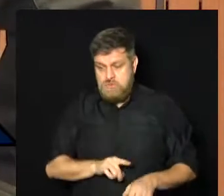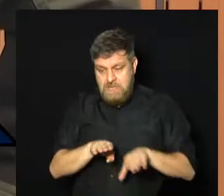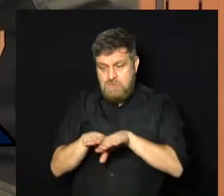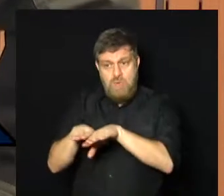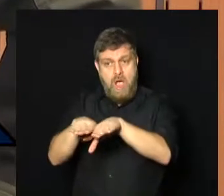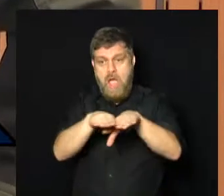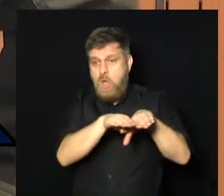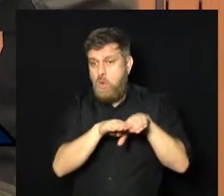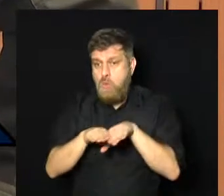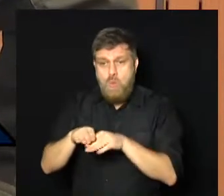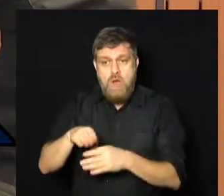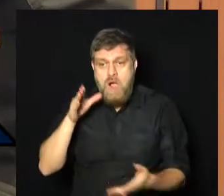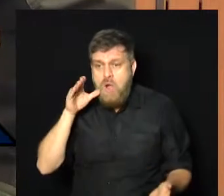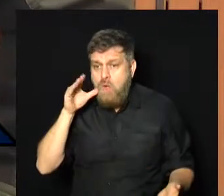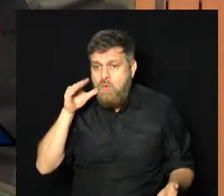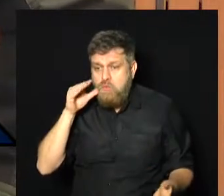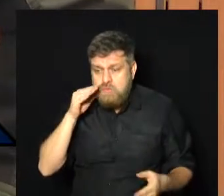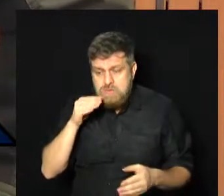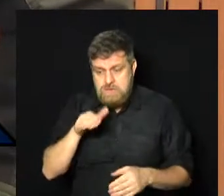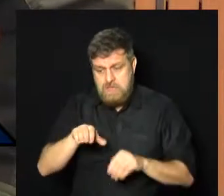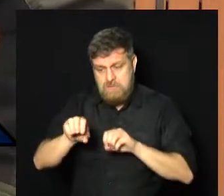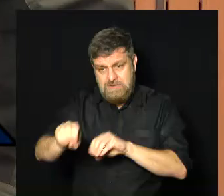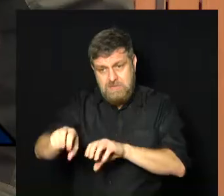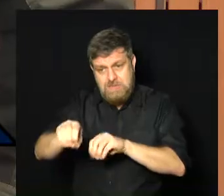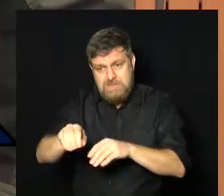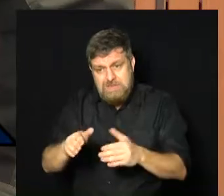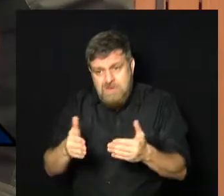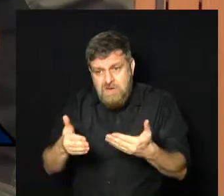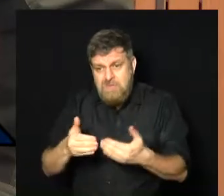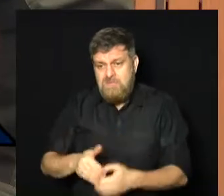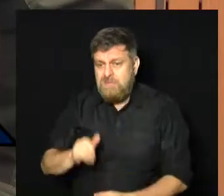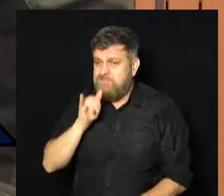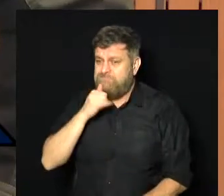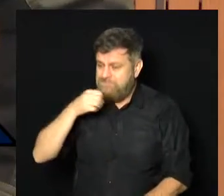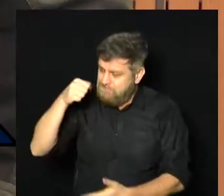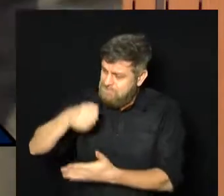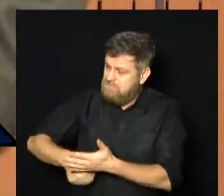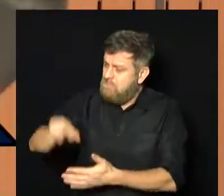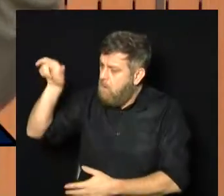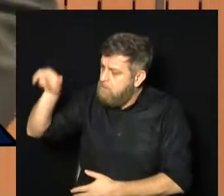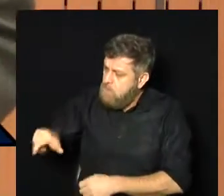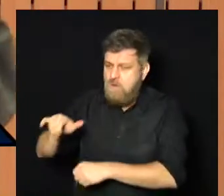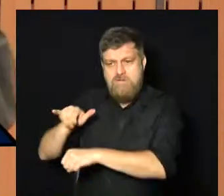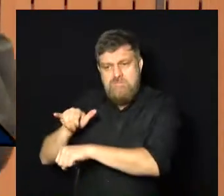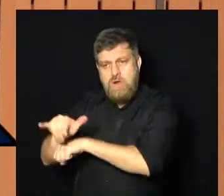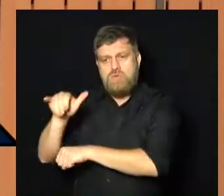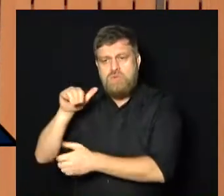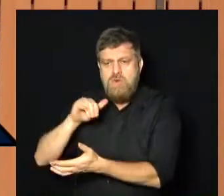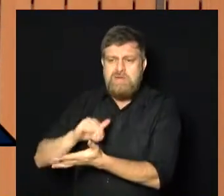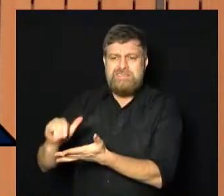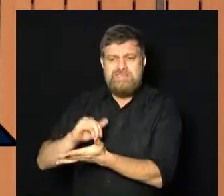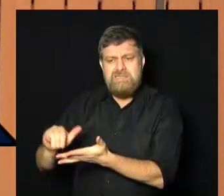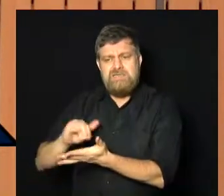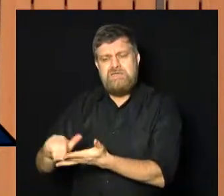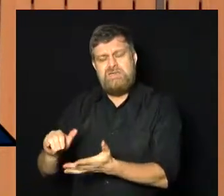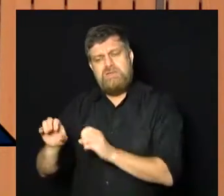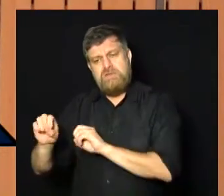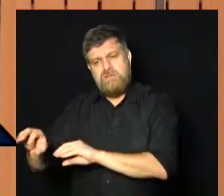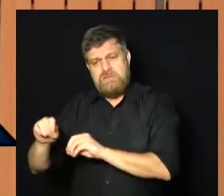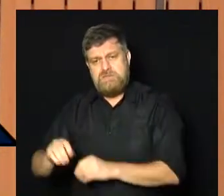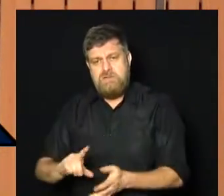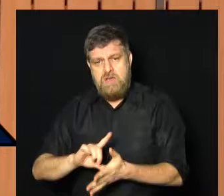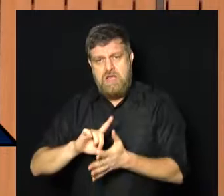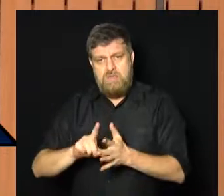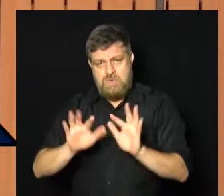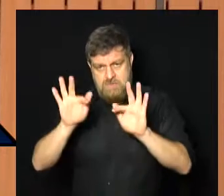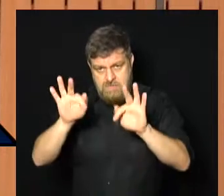outros trabalhadores da educação, mas infelizmente a secretaria não veio. Então eu queria aqui deixar o nosso repúdio e no final aqui da comissão a